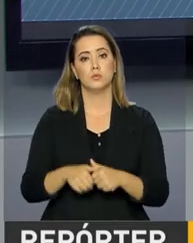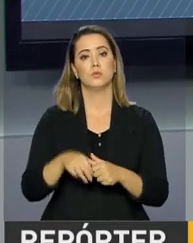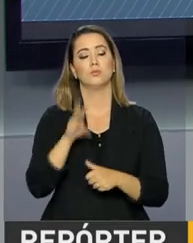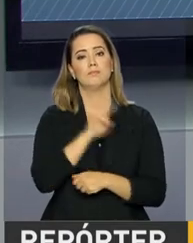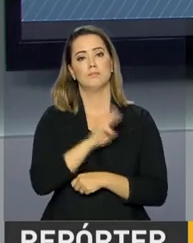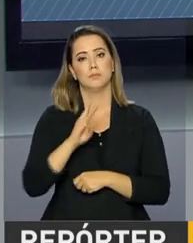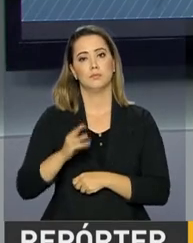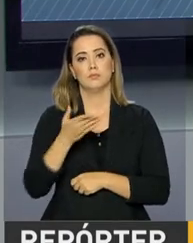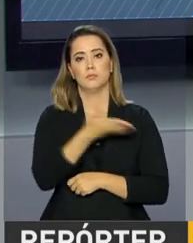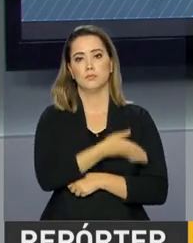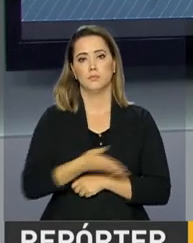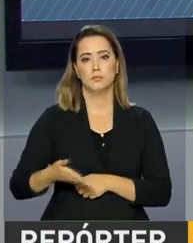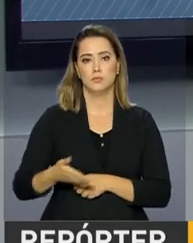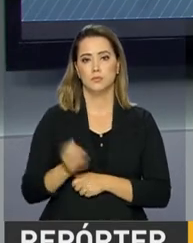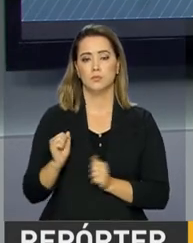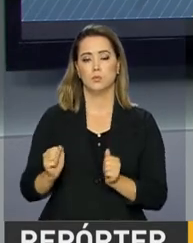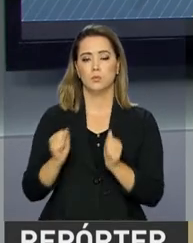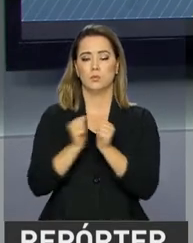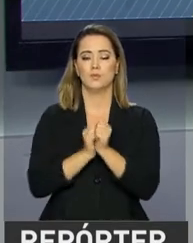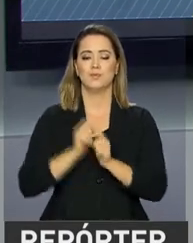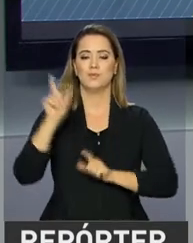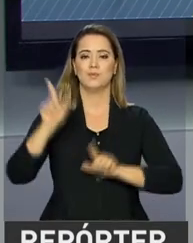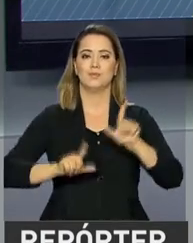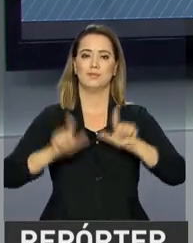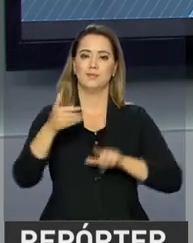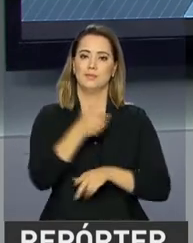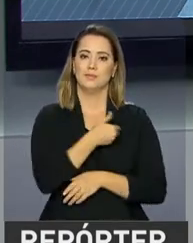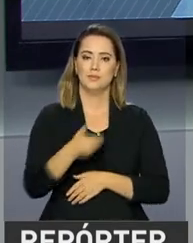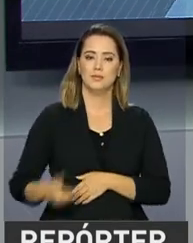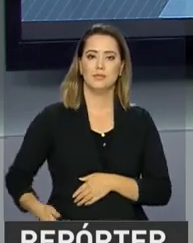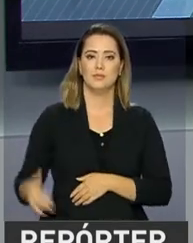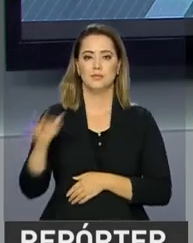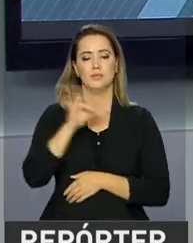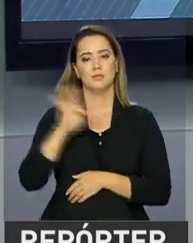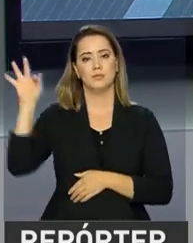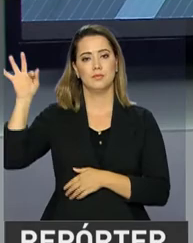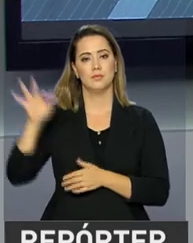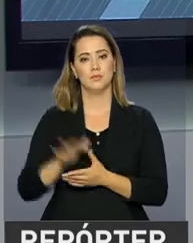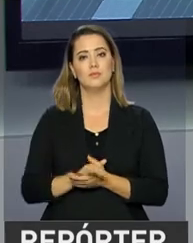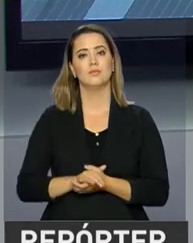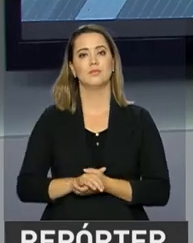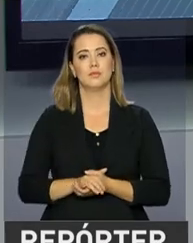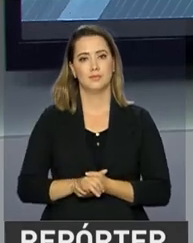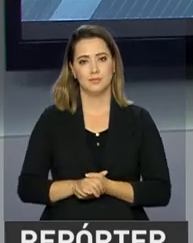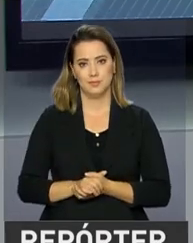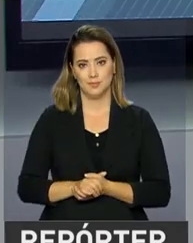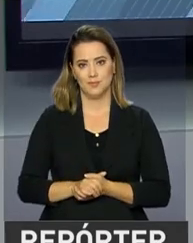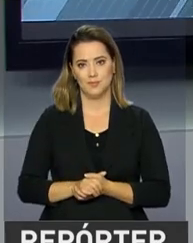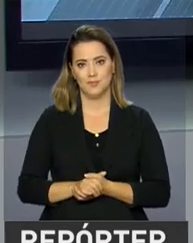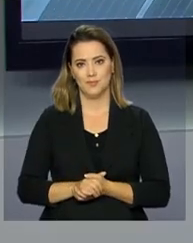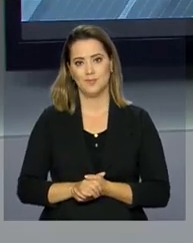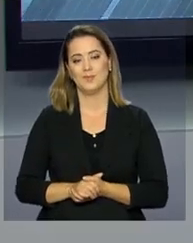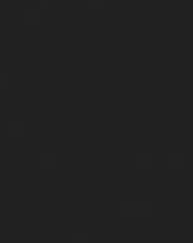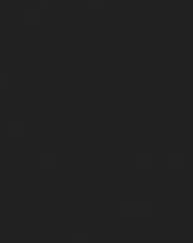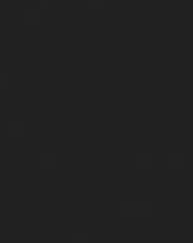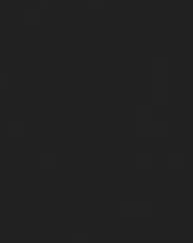em nossa página na internet continue com a gente aqui na nbr a tv do governo federal